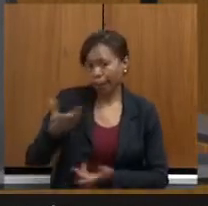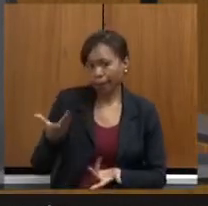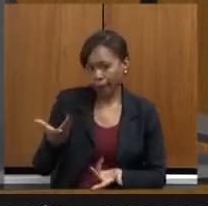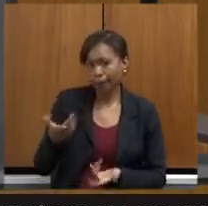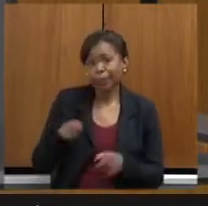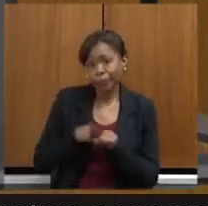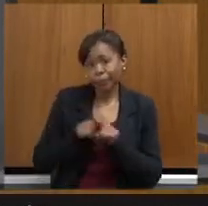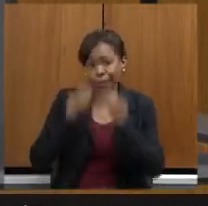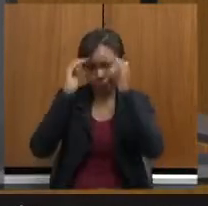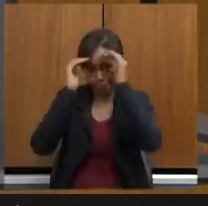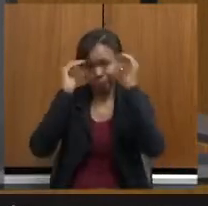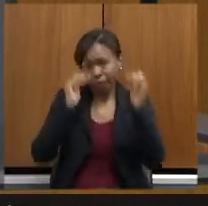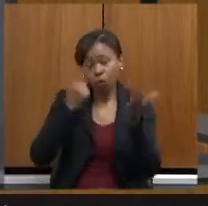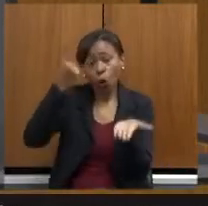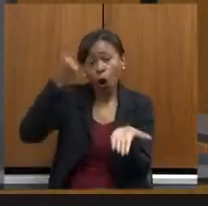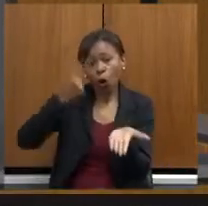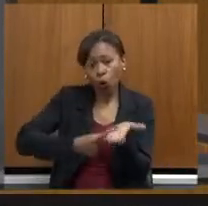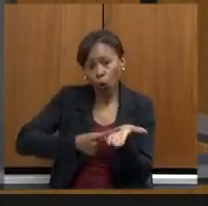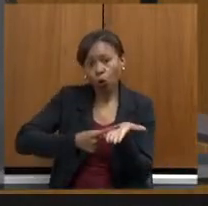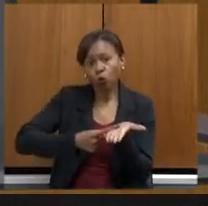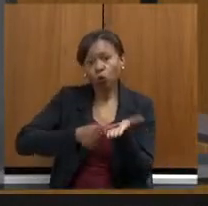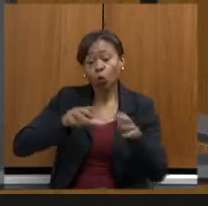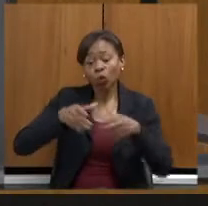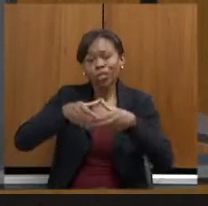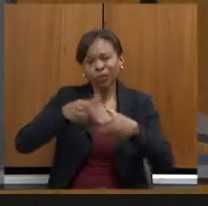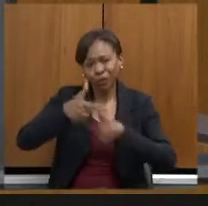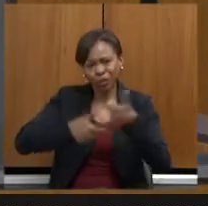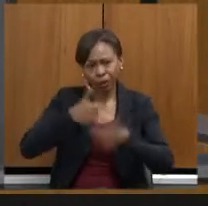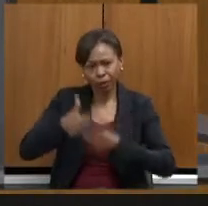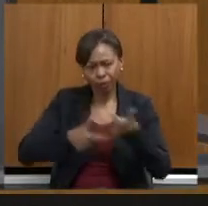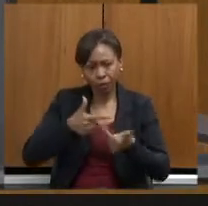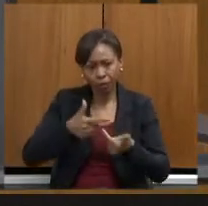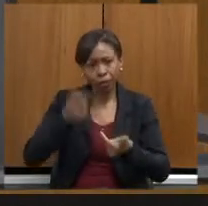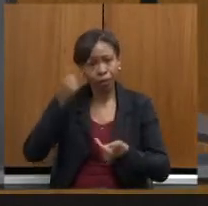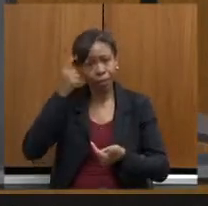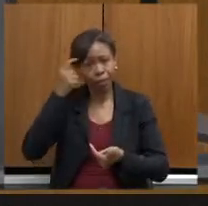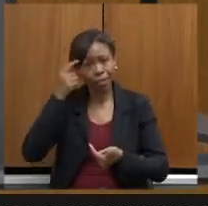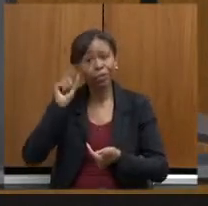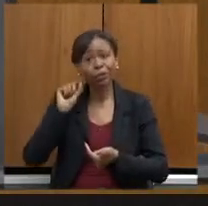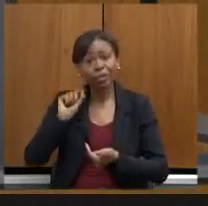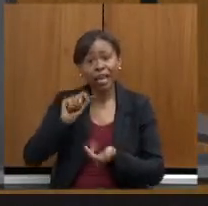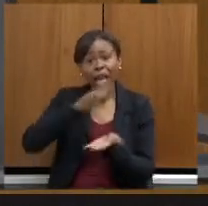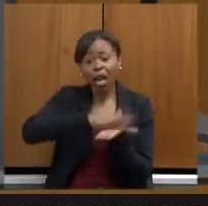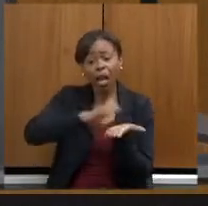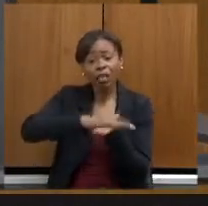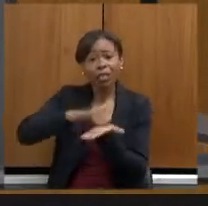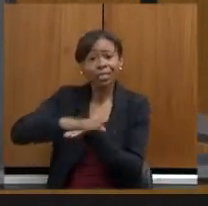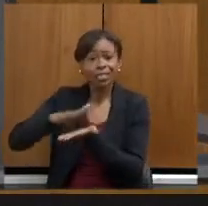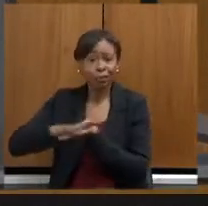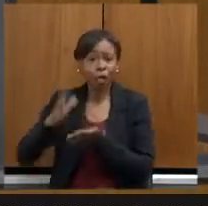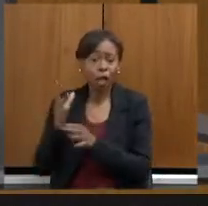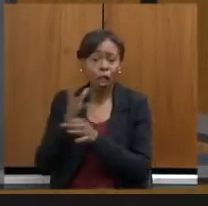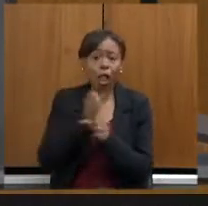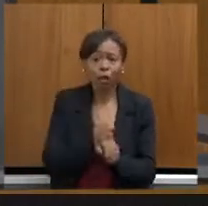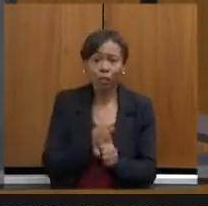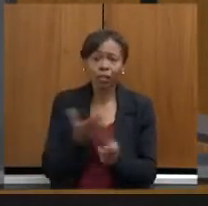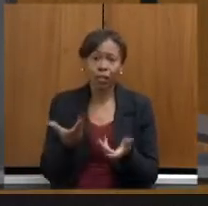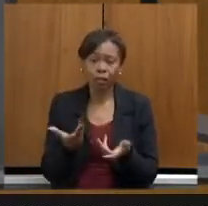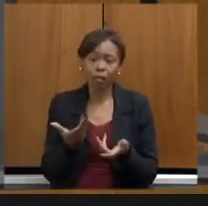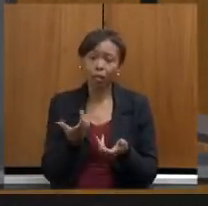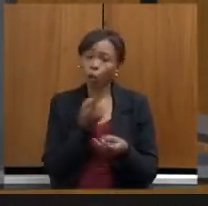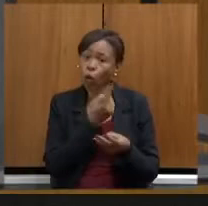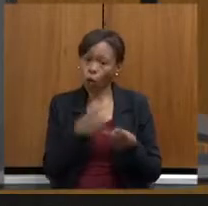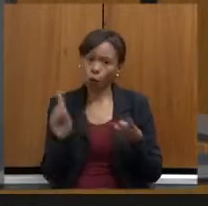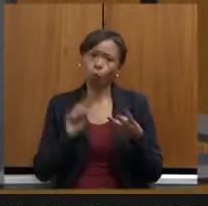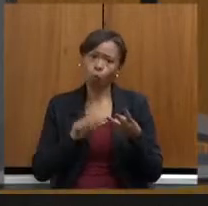próprio cumprimento né do acordo coletivo de trabalho considerando essa diminuição de despesa like bom então queria uma